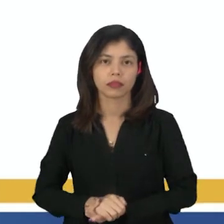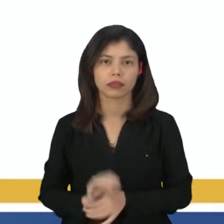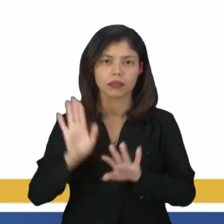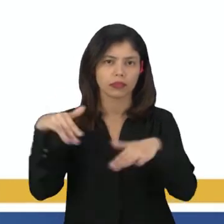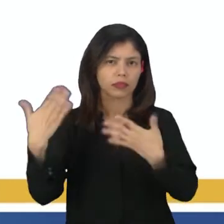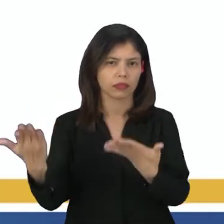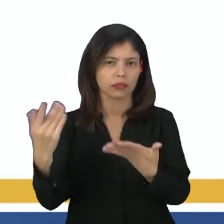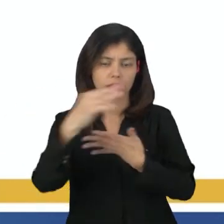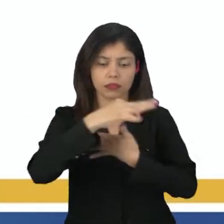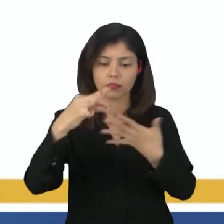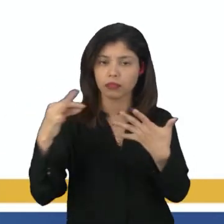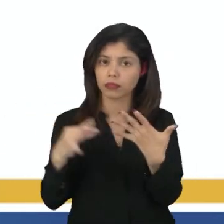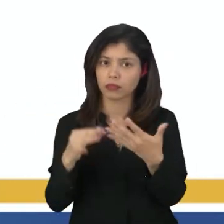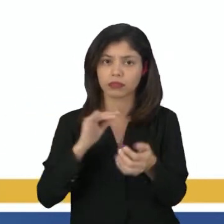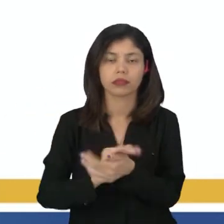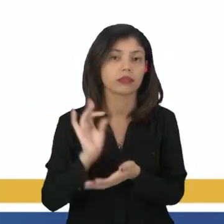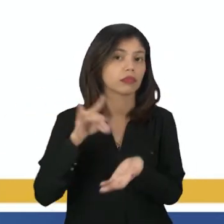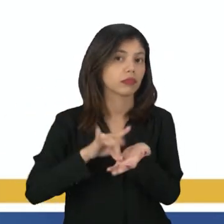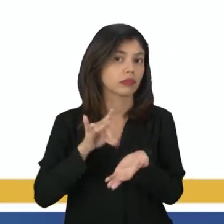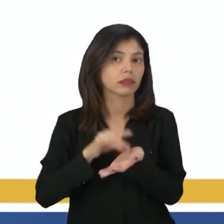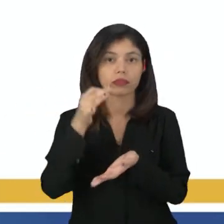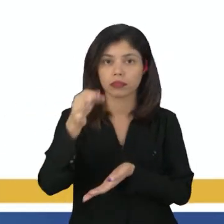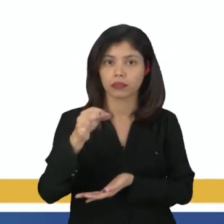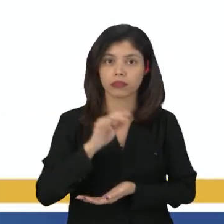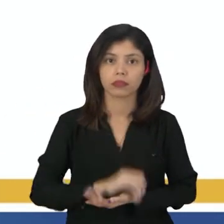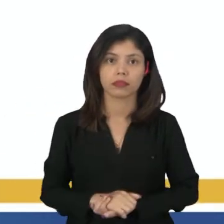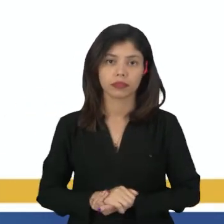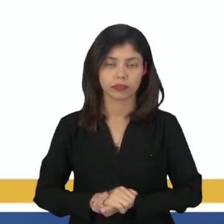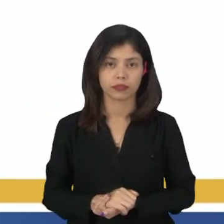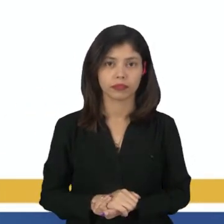qual dessas alternativas na verdade é a correta?